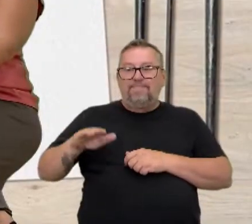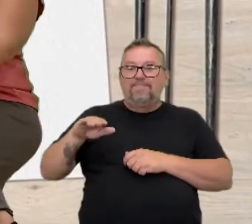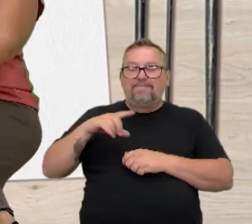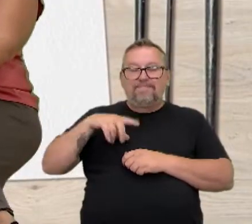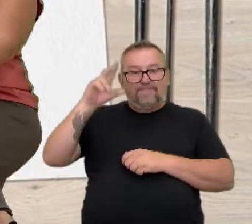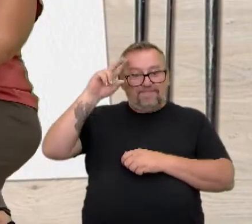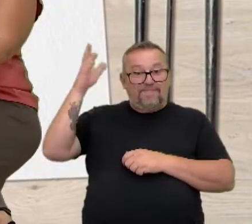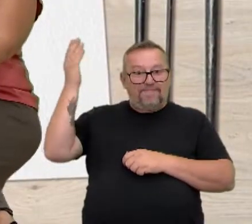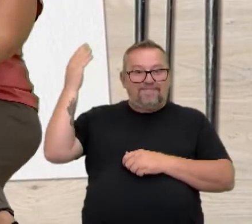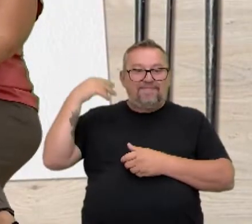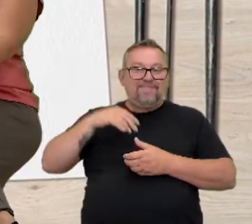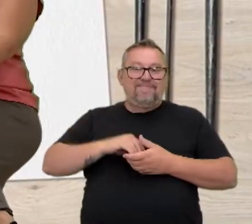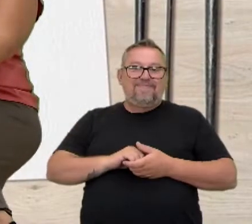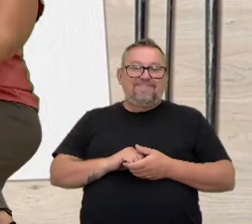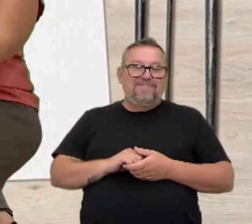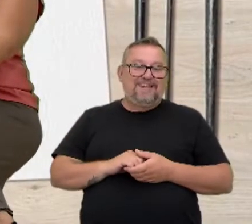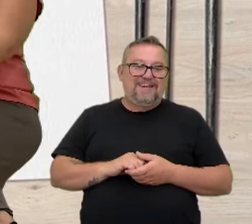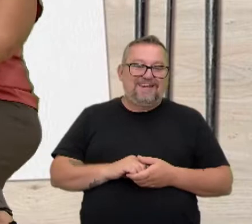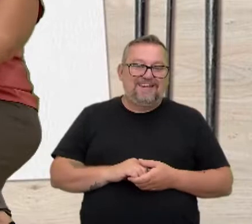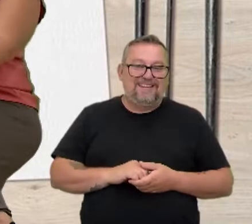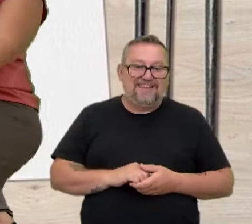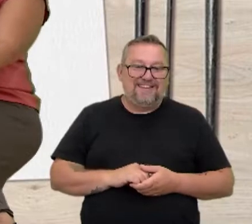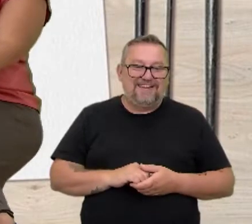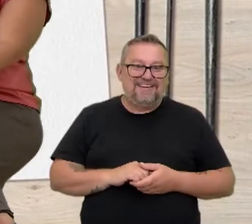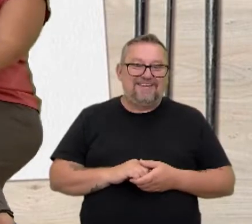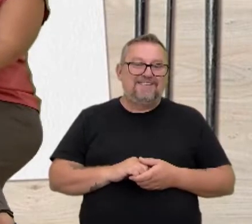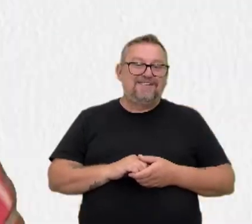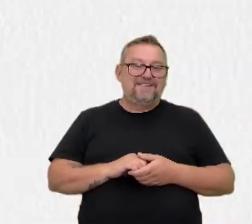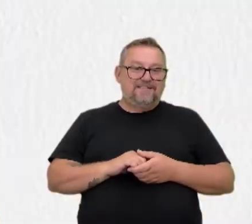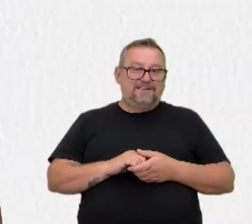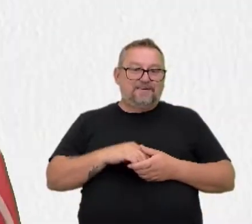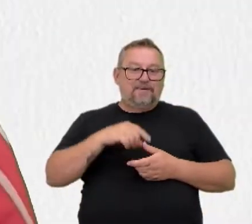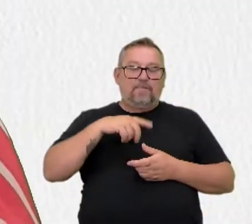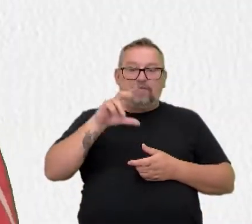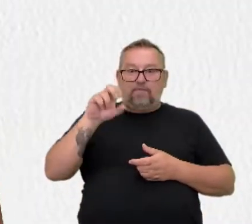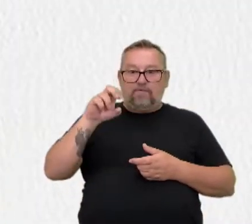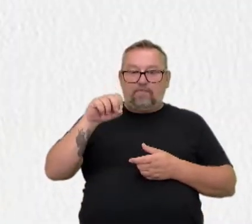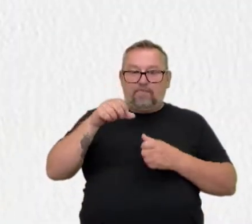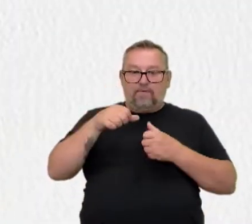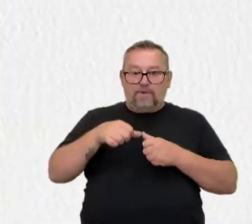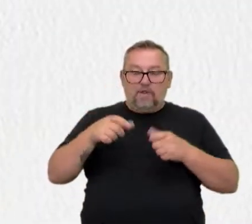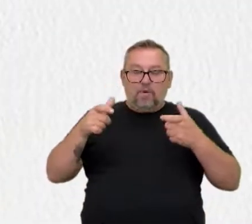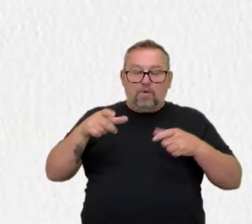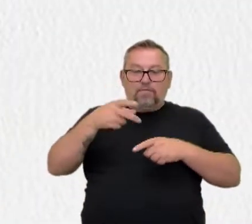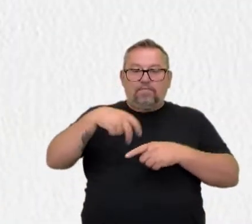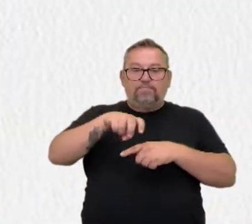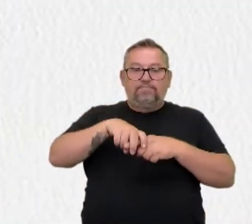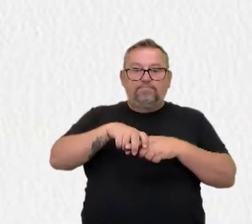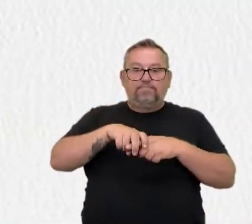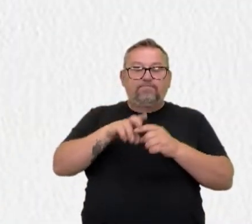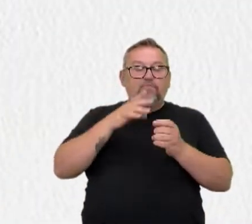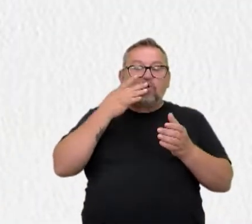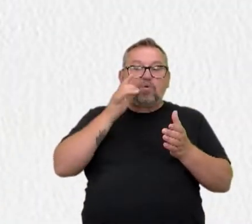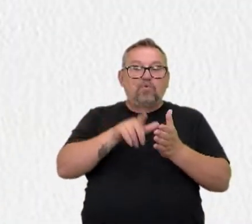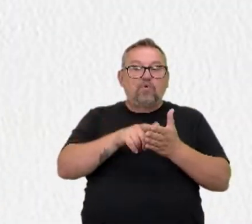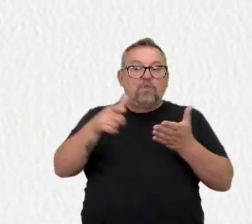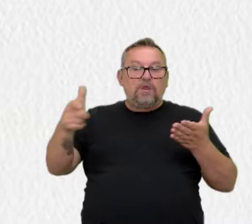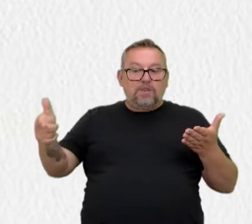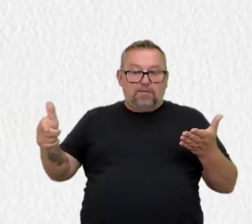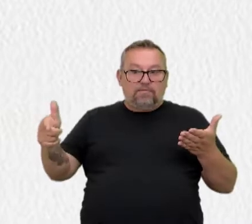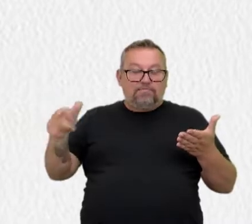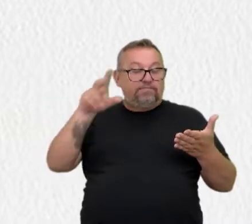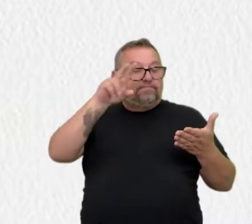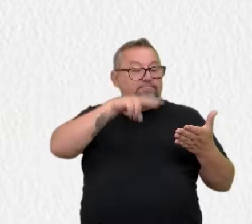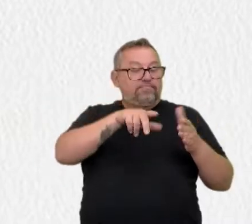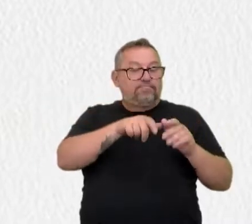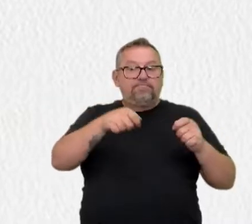ainda lembro. Muitos anos se passaram, Chove. mas o meu avô ficava na varanda sentado lendo jornal.